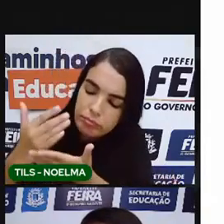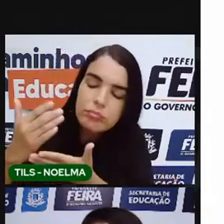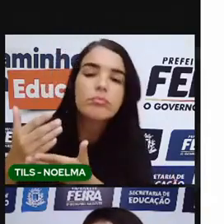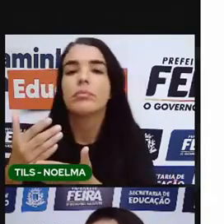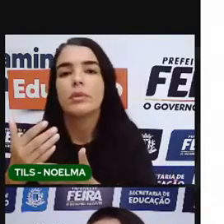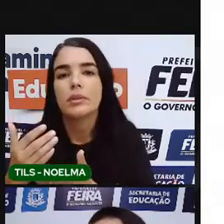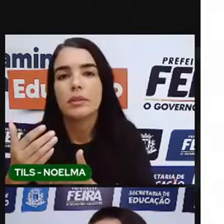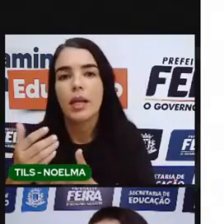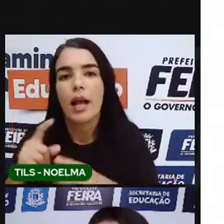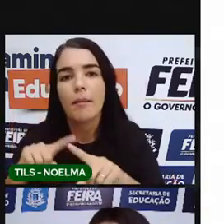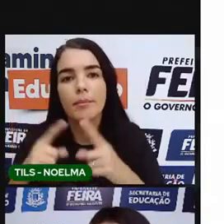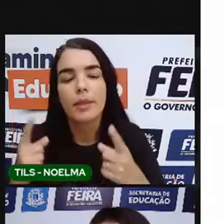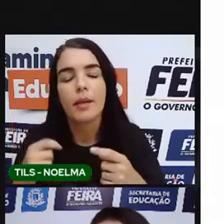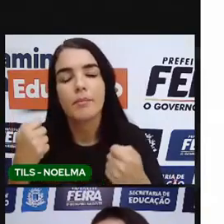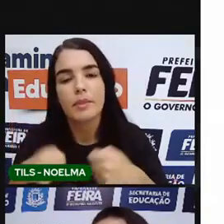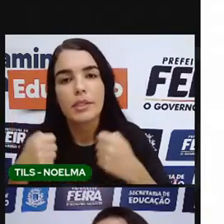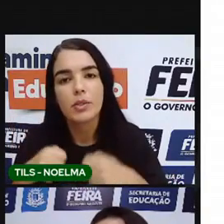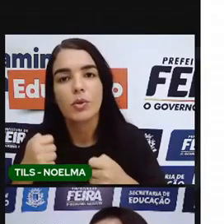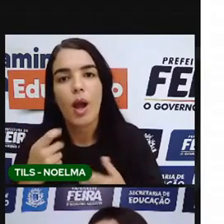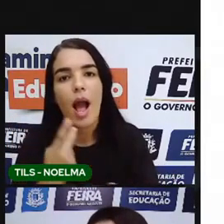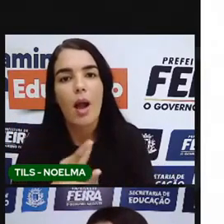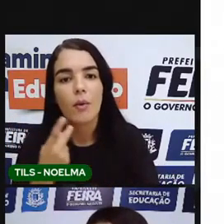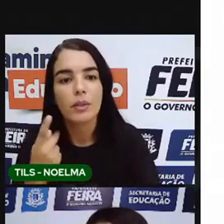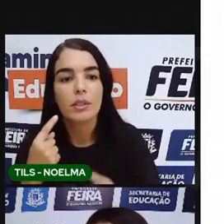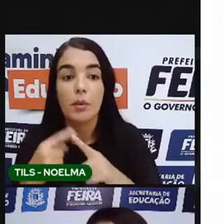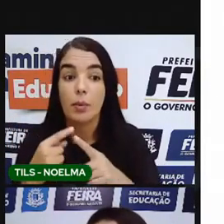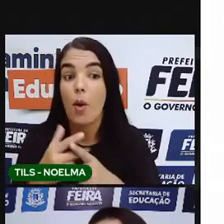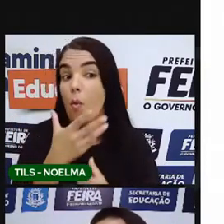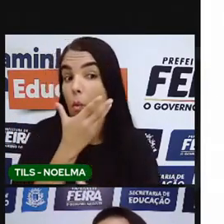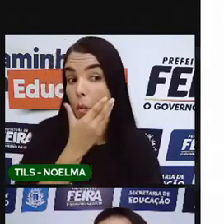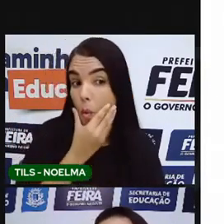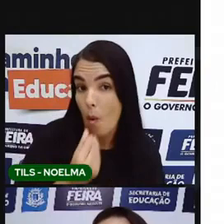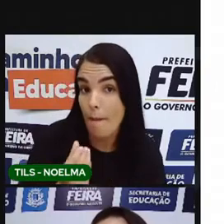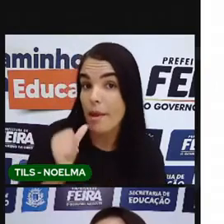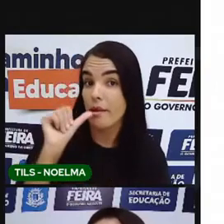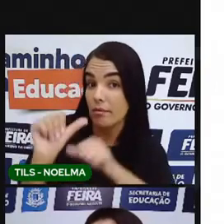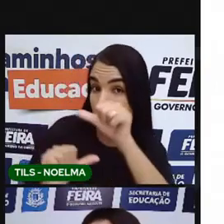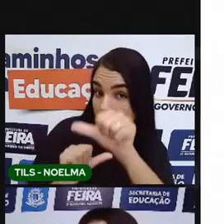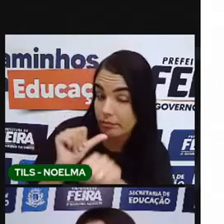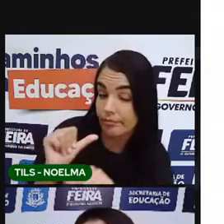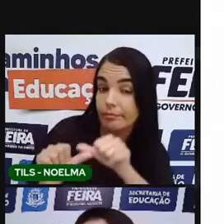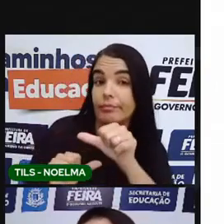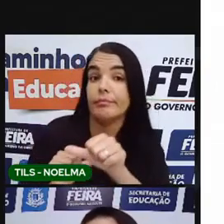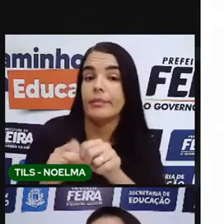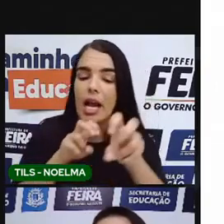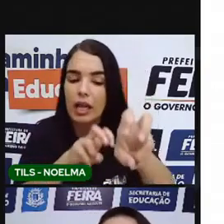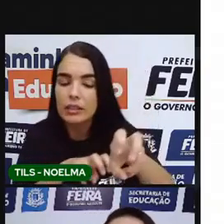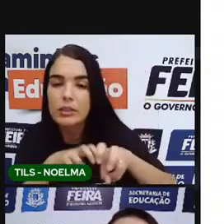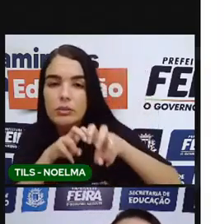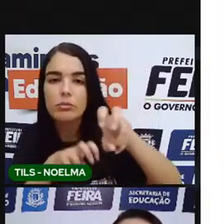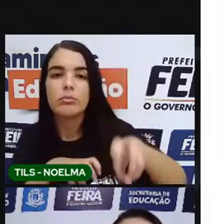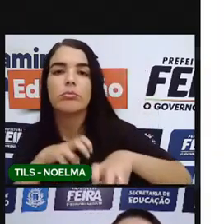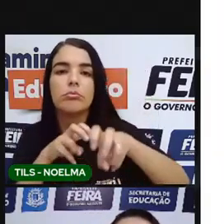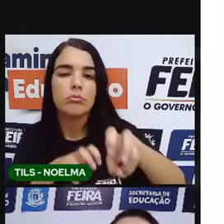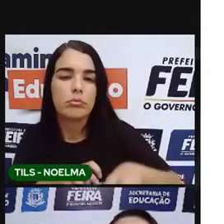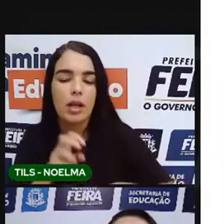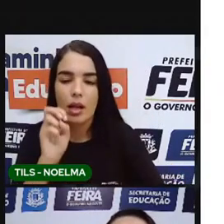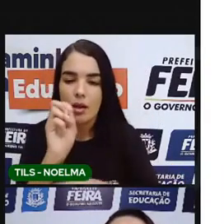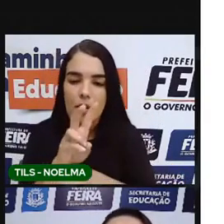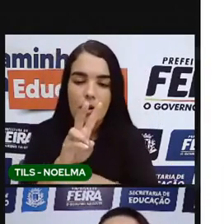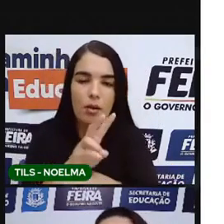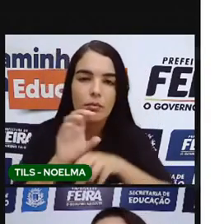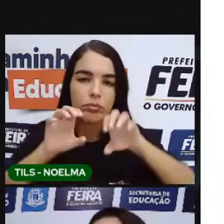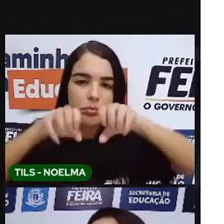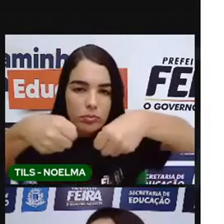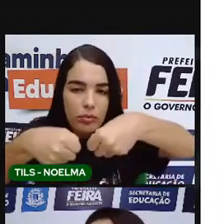essas transformações ocorreram devido ao homem, né? A agricultura, ao pastoreio,